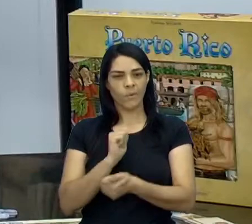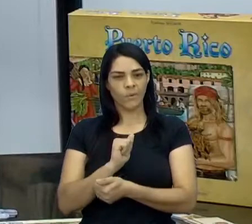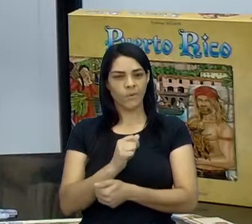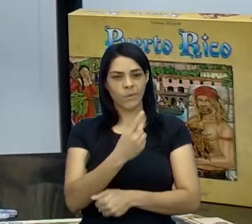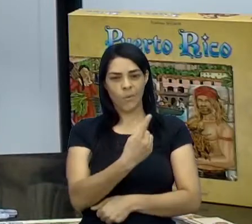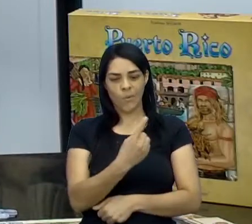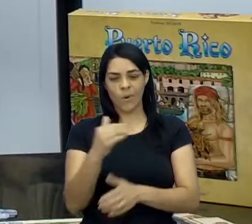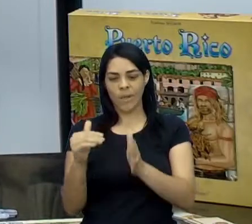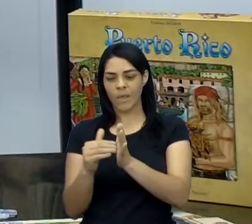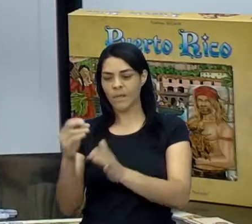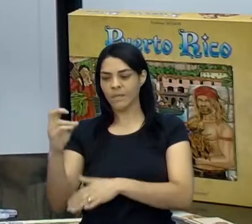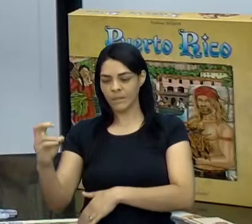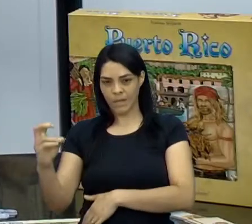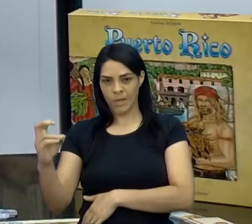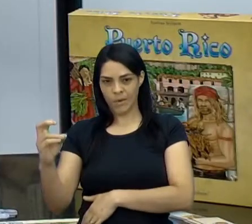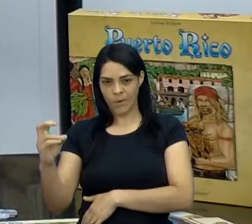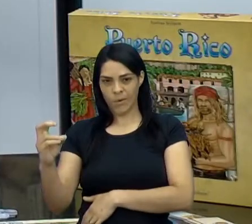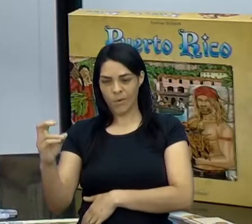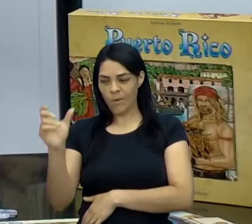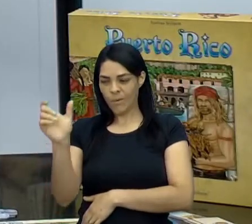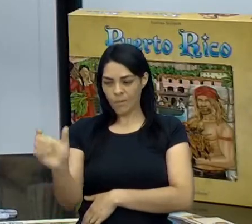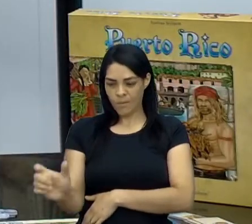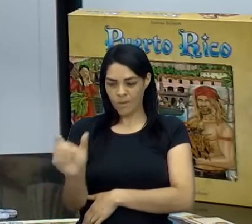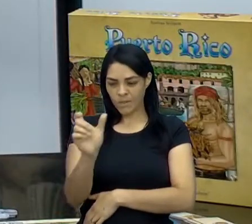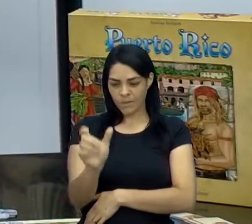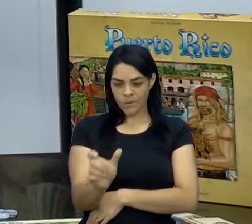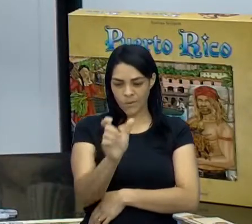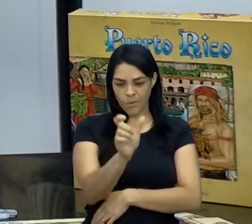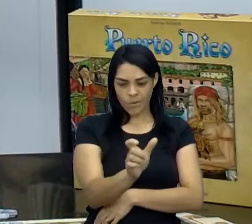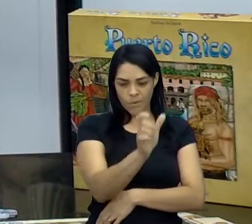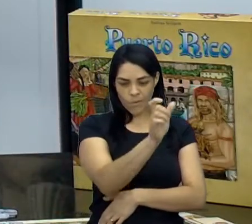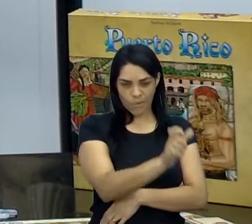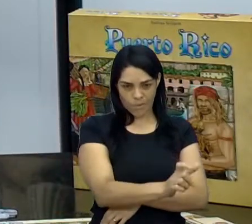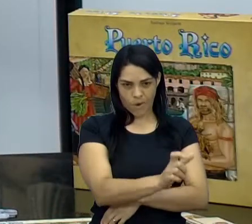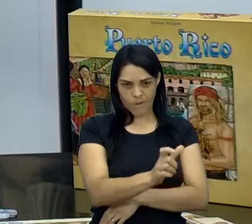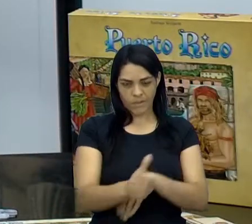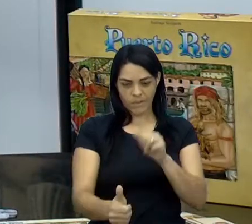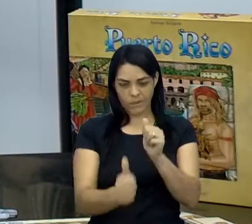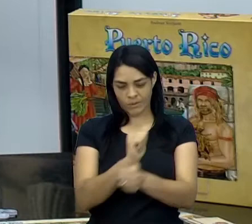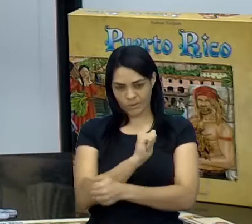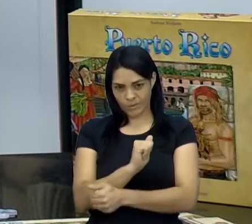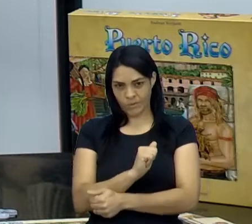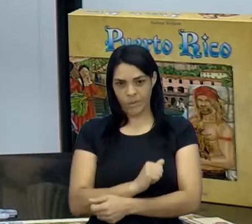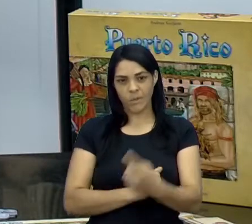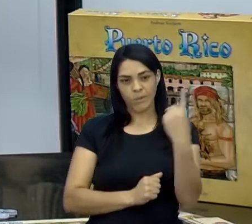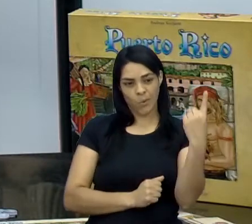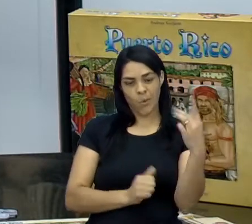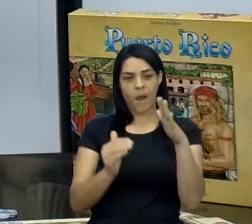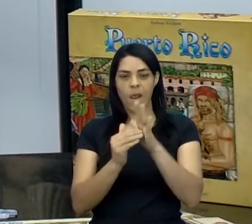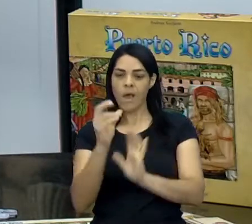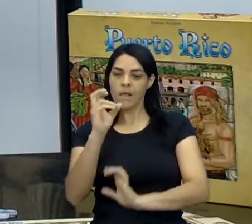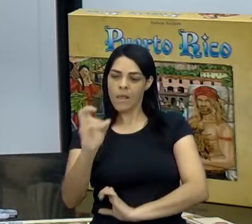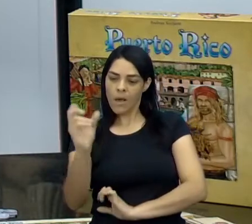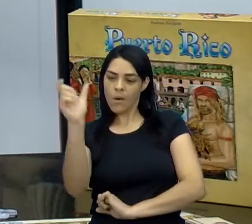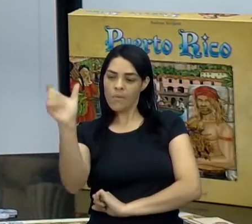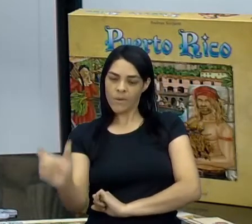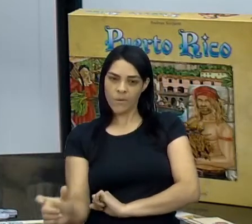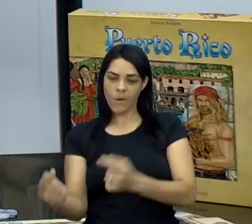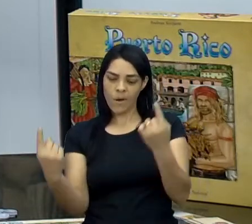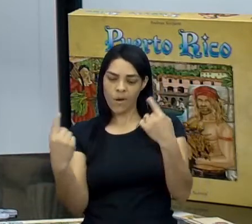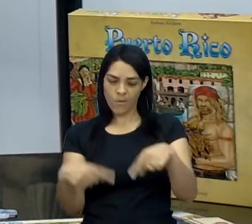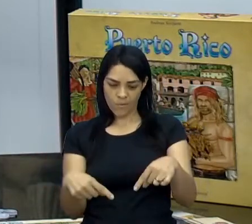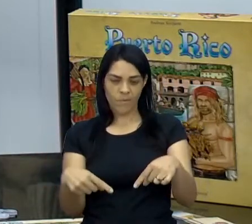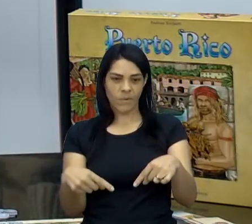jogadores. Sim. A Agrícola pode ser jogado solo. Porto Rico não. A Agrícola pode ser jogado solo. Você pode competir com você